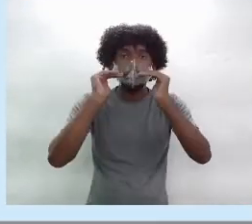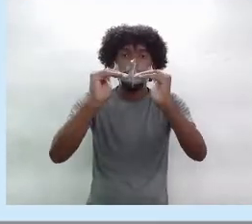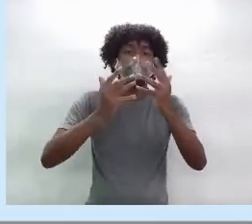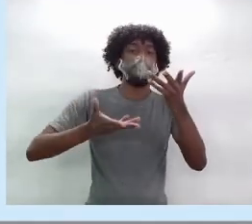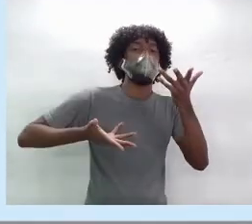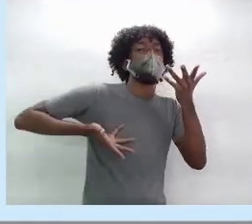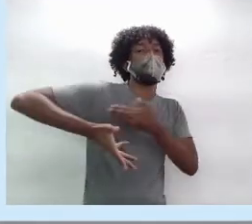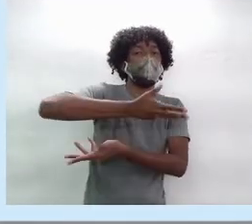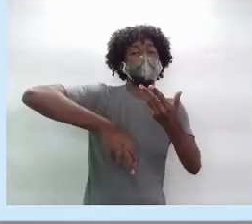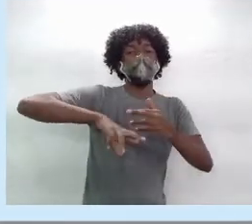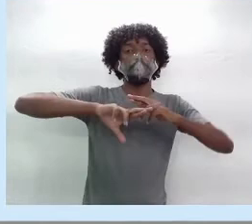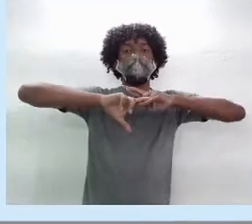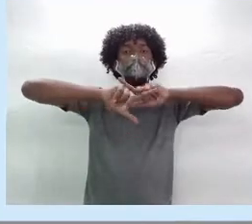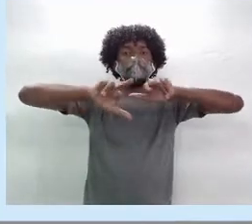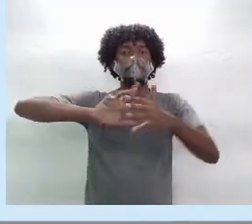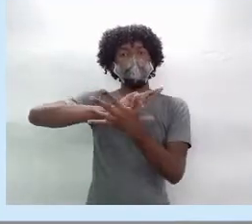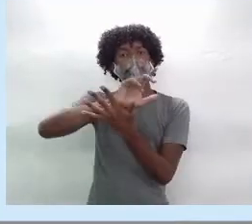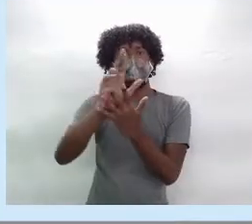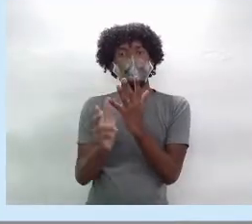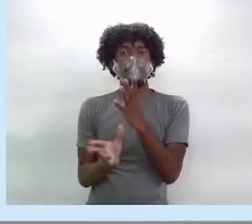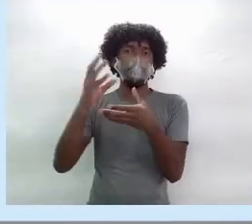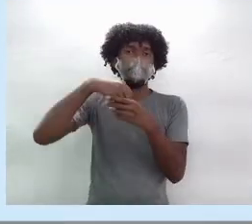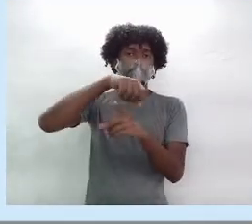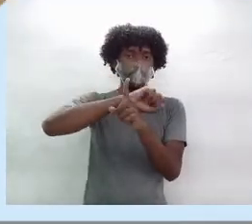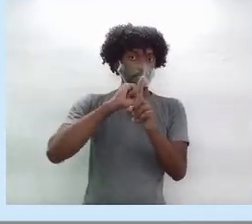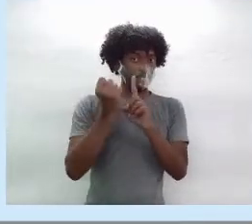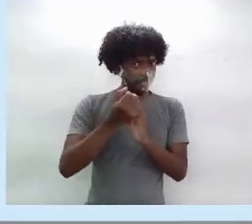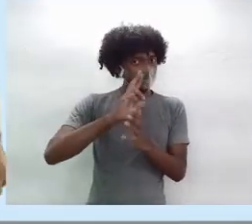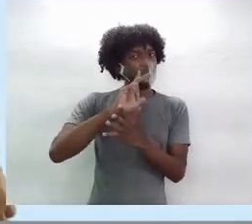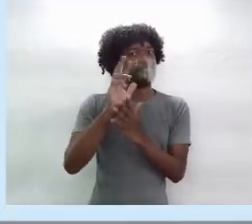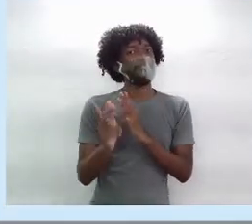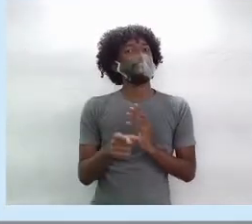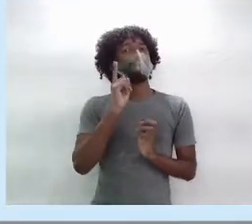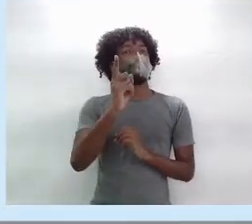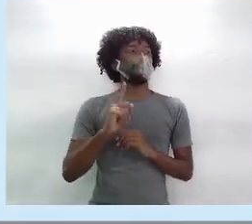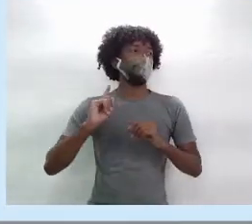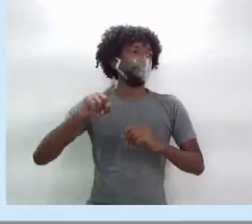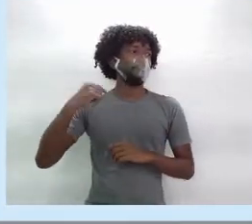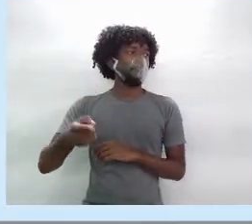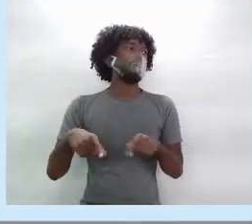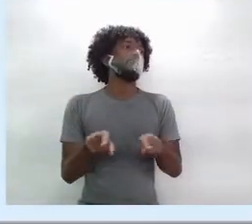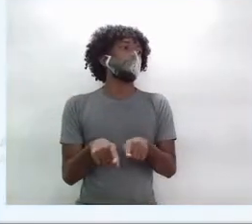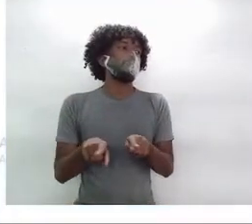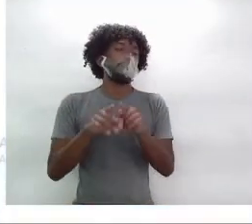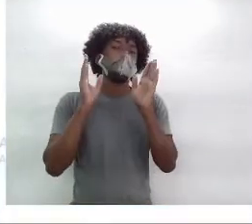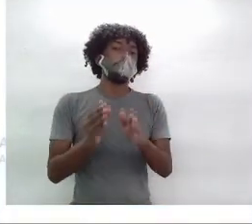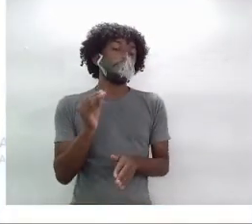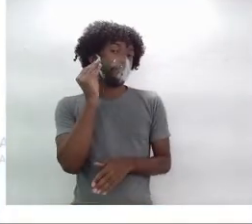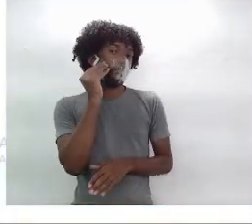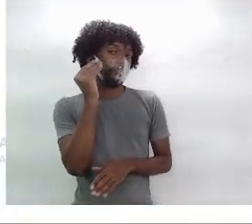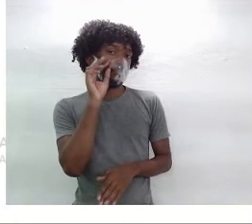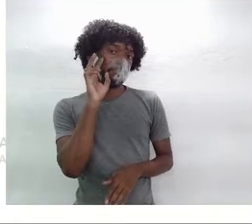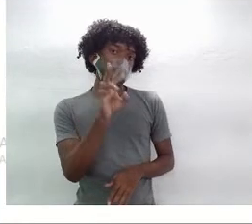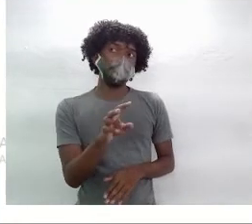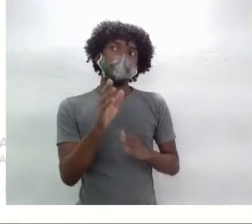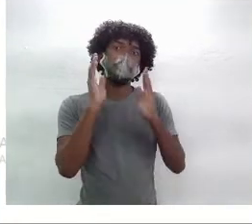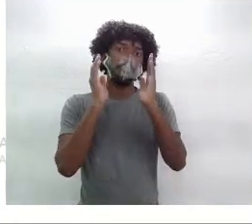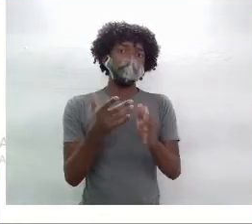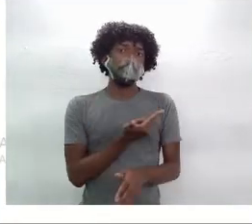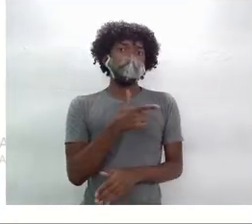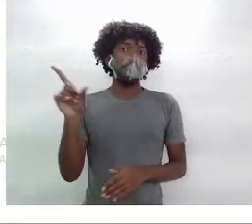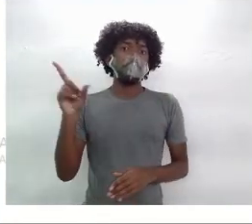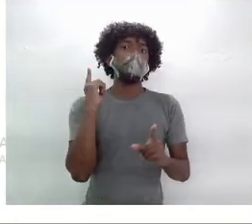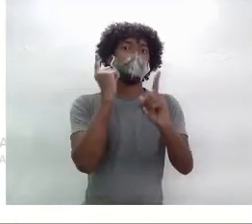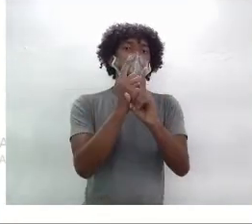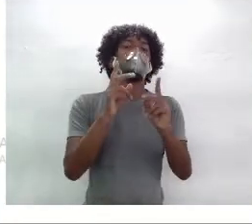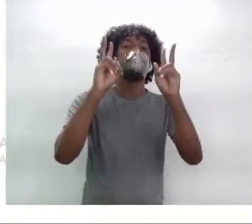à pluralidade, sociedade plural. Vamos adiante. Nós observamos aqui um outro